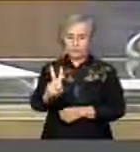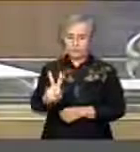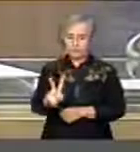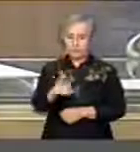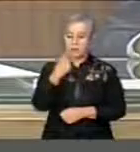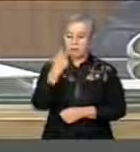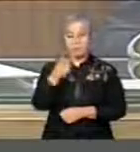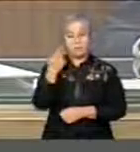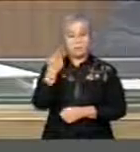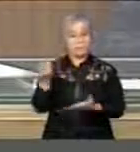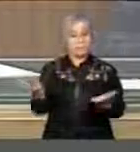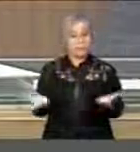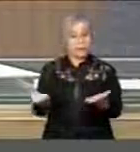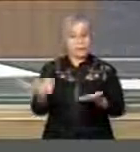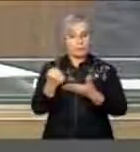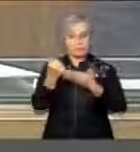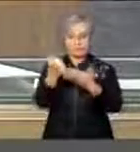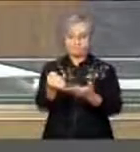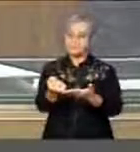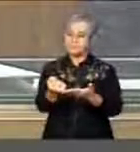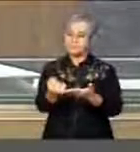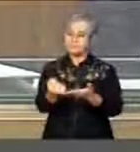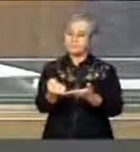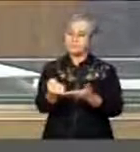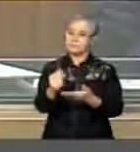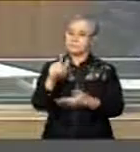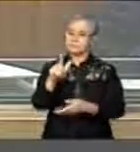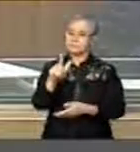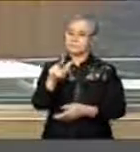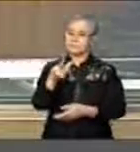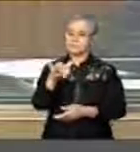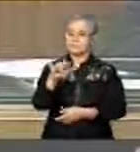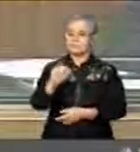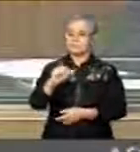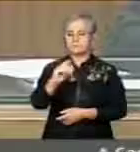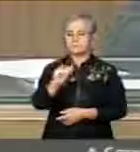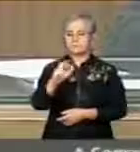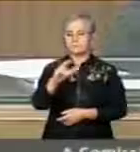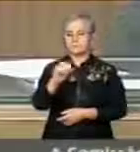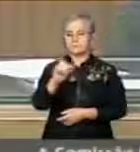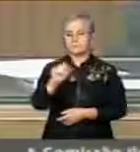para falar a favor dos casos Raul.